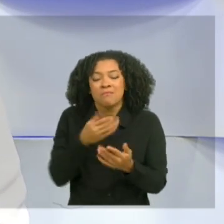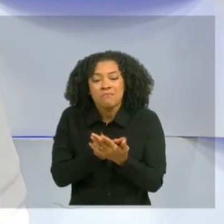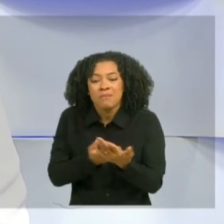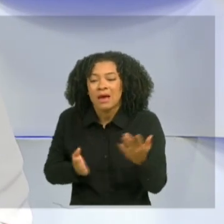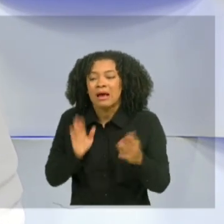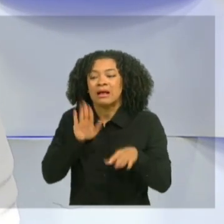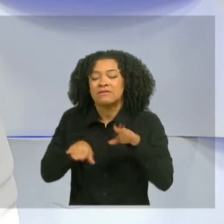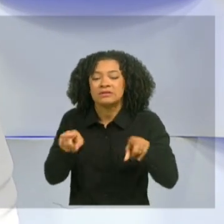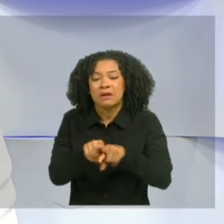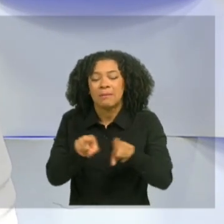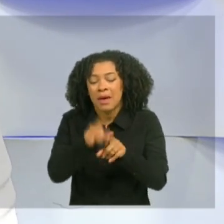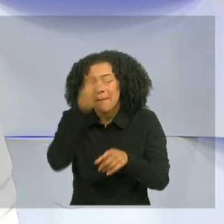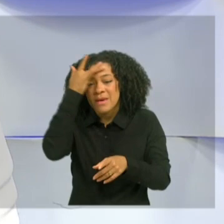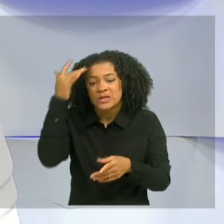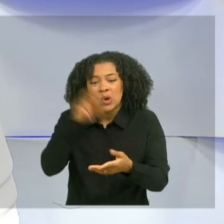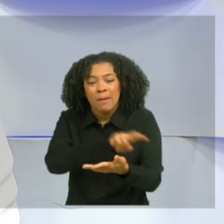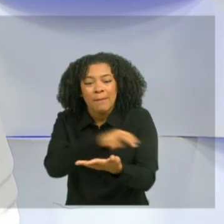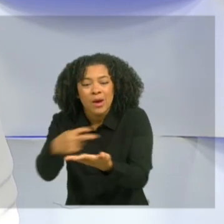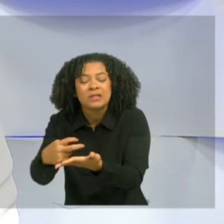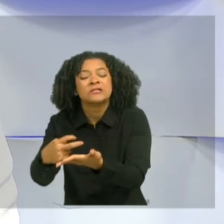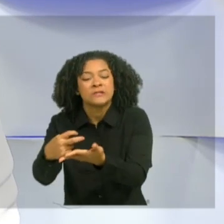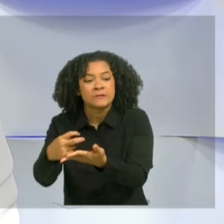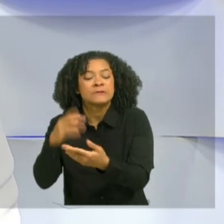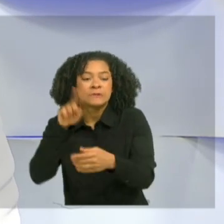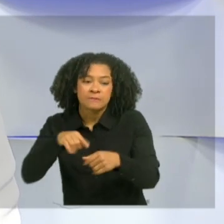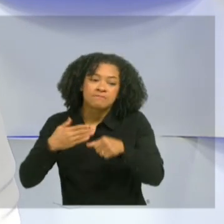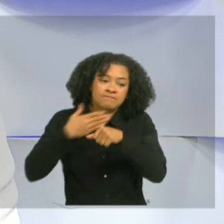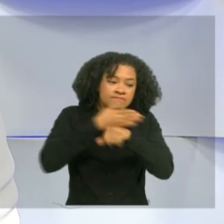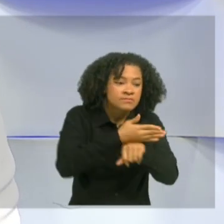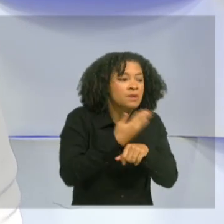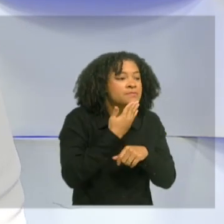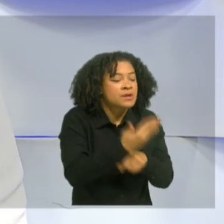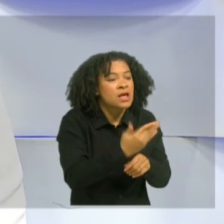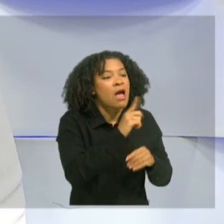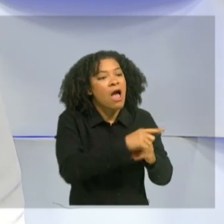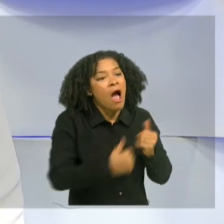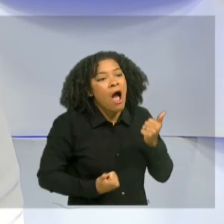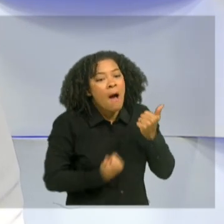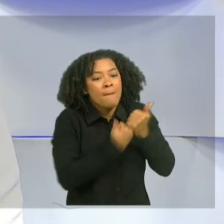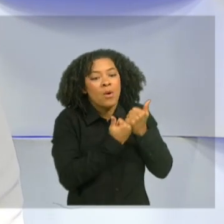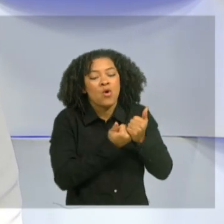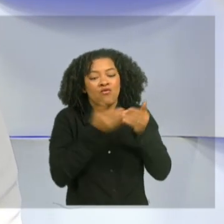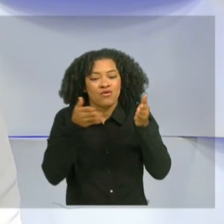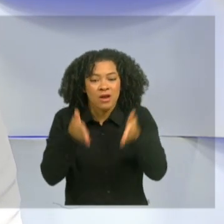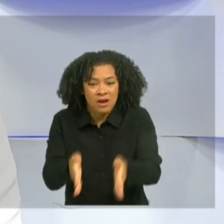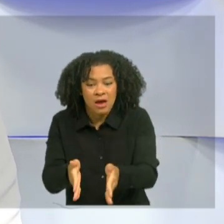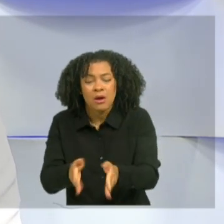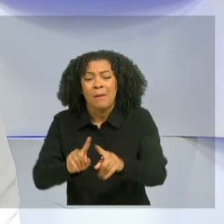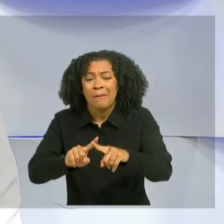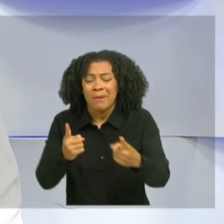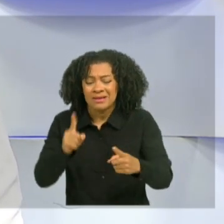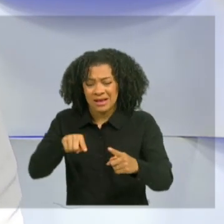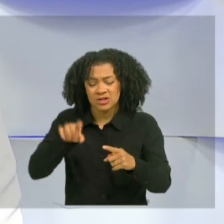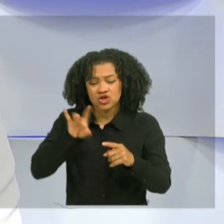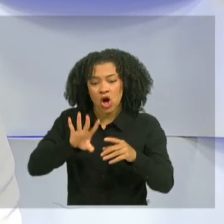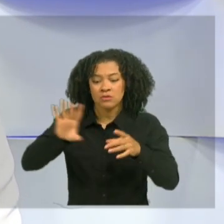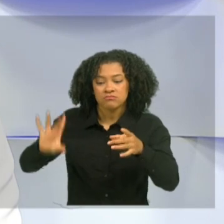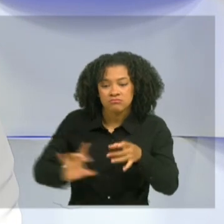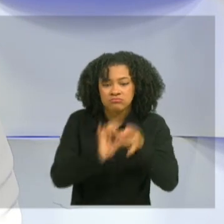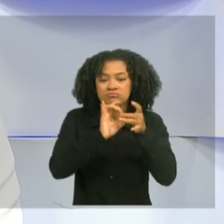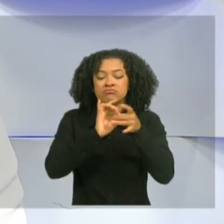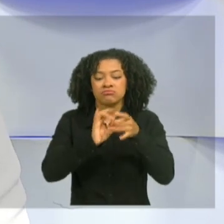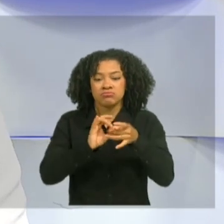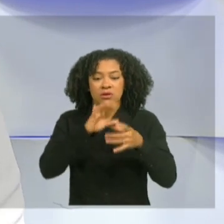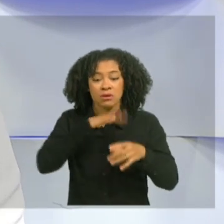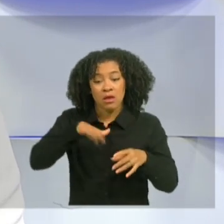um ente vai buscar esse apoio funerário mas não somente que integra na rede de saúde que leva cuidado sobre uma alimentação